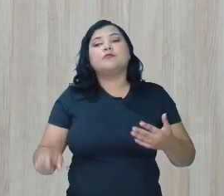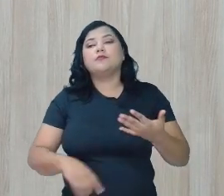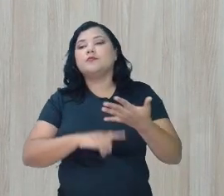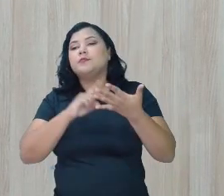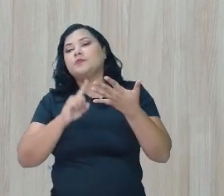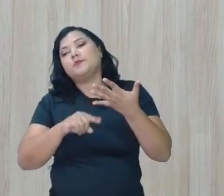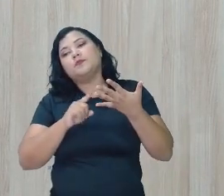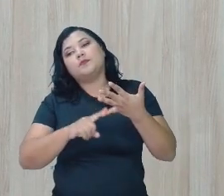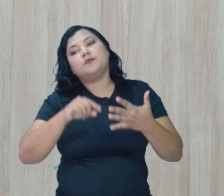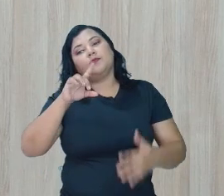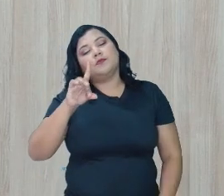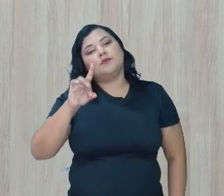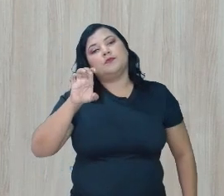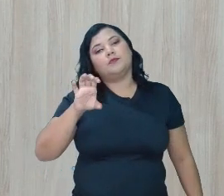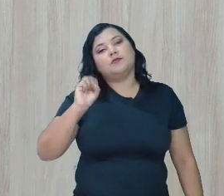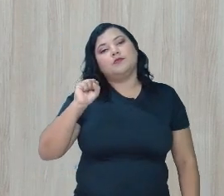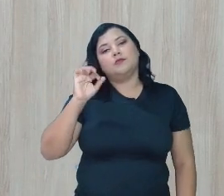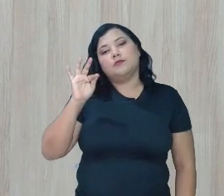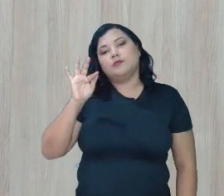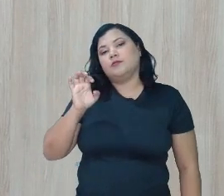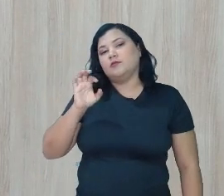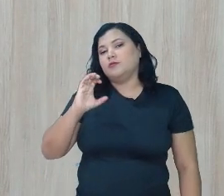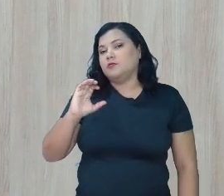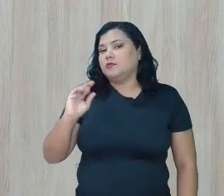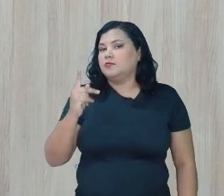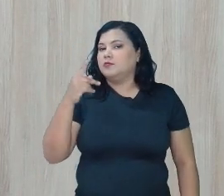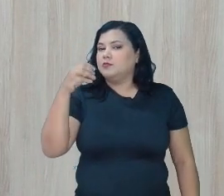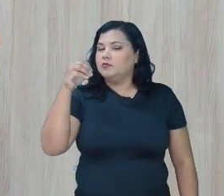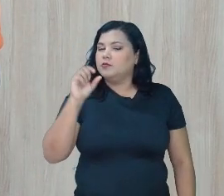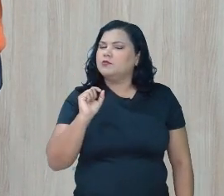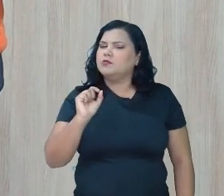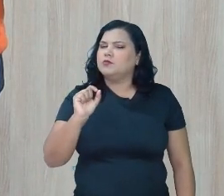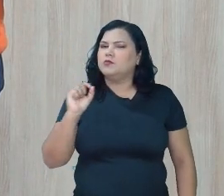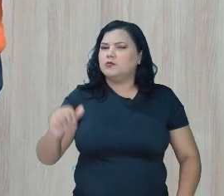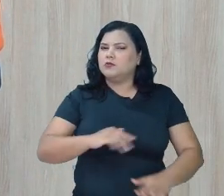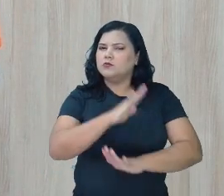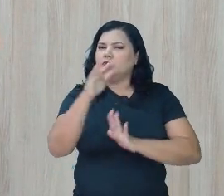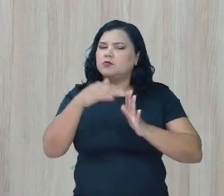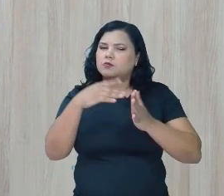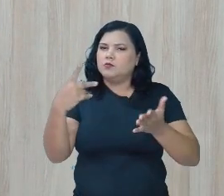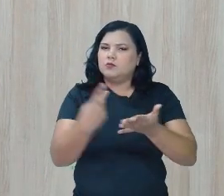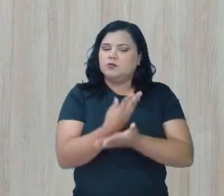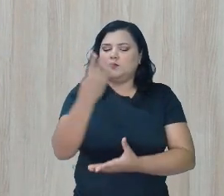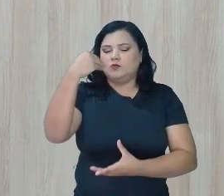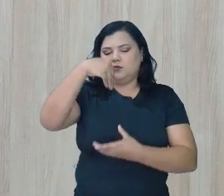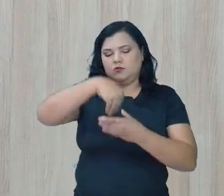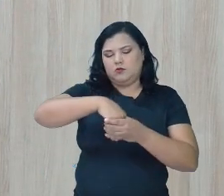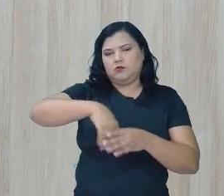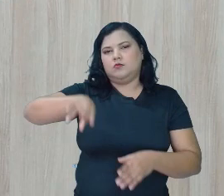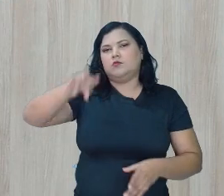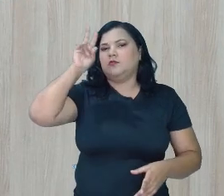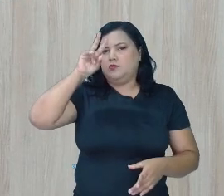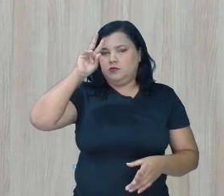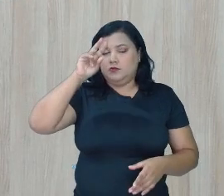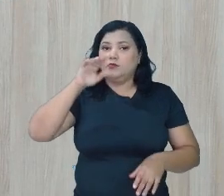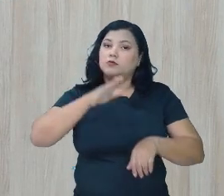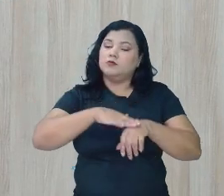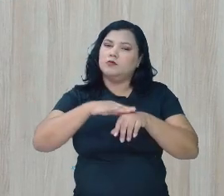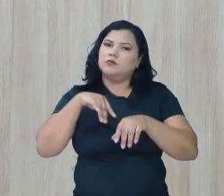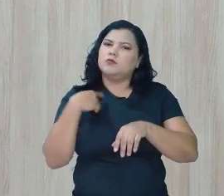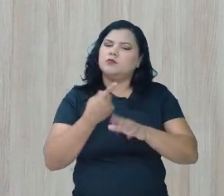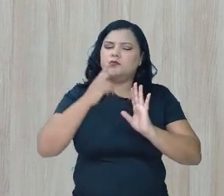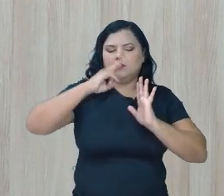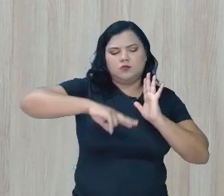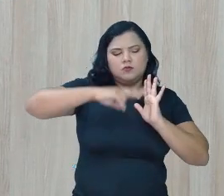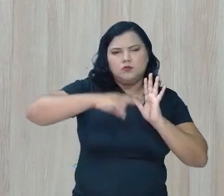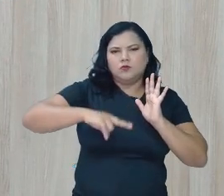tudo aquilo que acontece dentro da história. Então, quando estamos lendo uma história em quadrinhos, ou